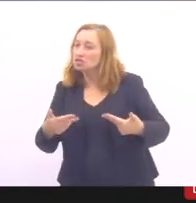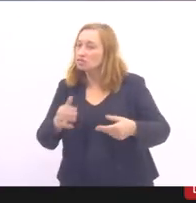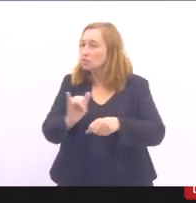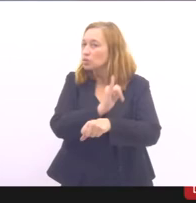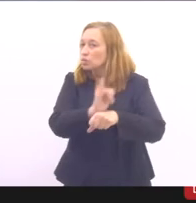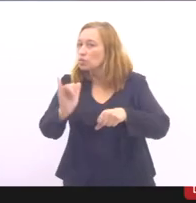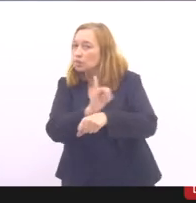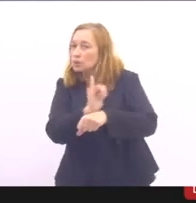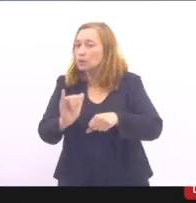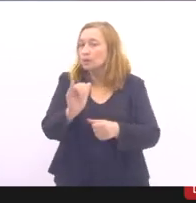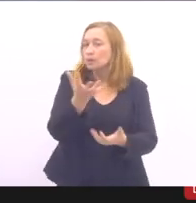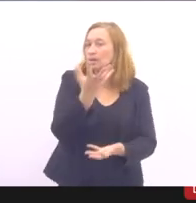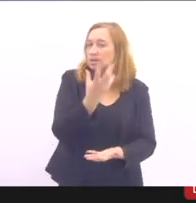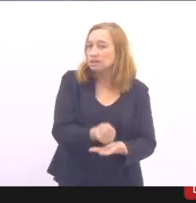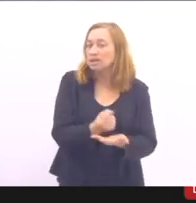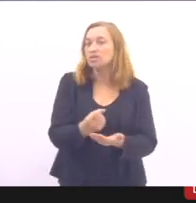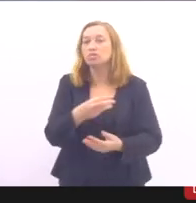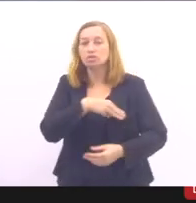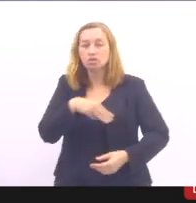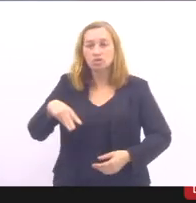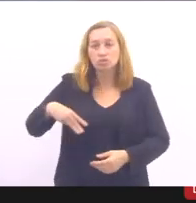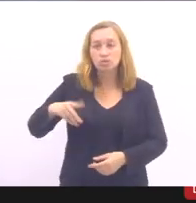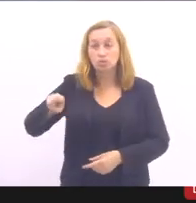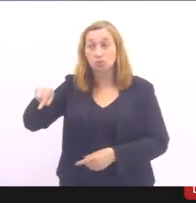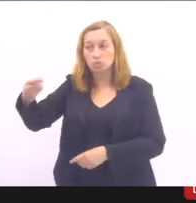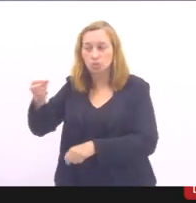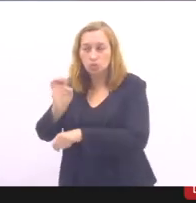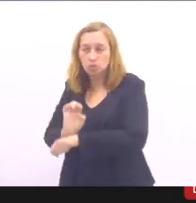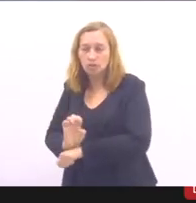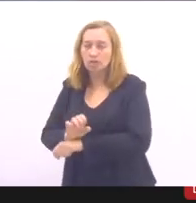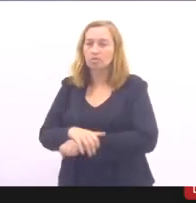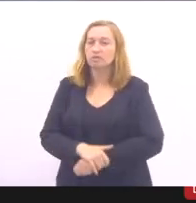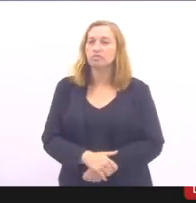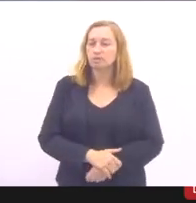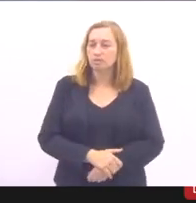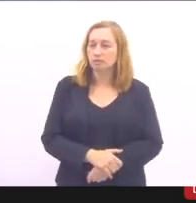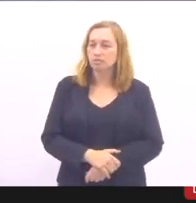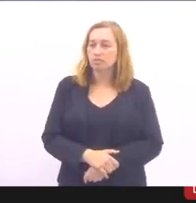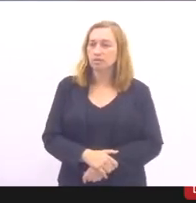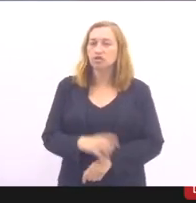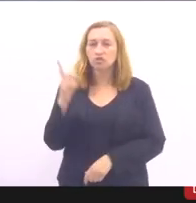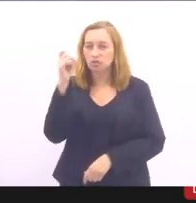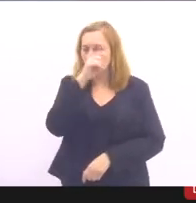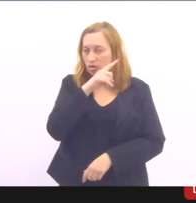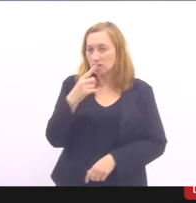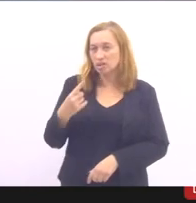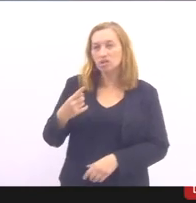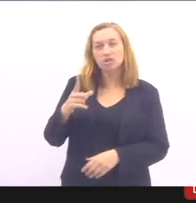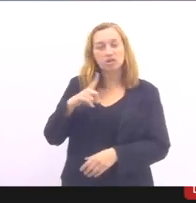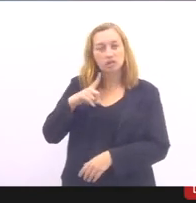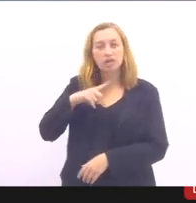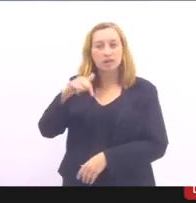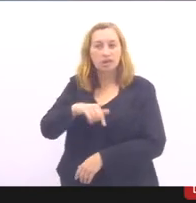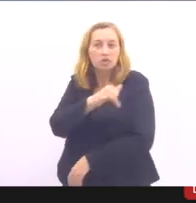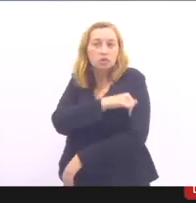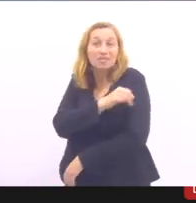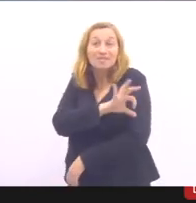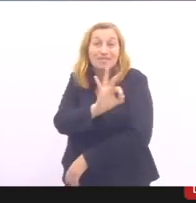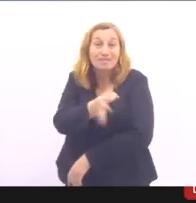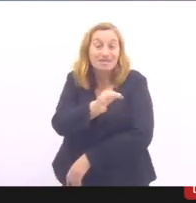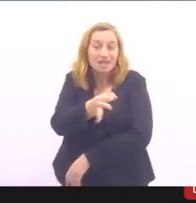sendo adotadas, né, pelos Ministérios Públicos de outros estados. É, uma das dificuldades que a gente tem aqui no Rio é